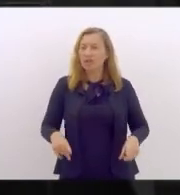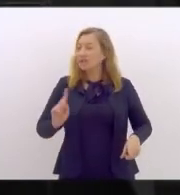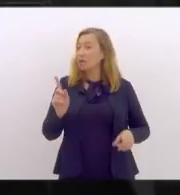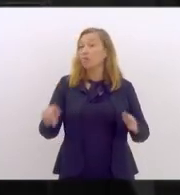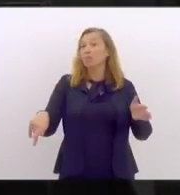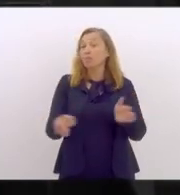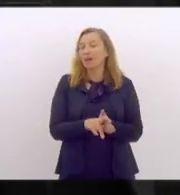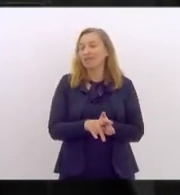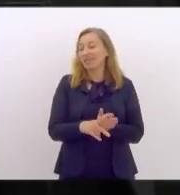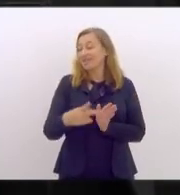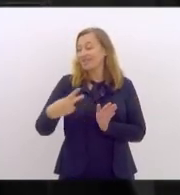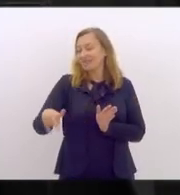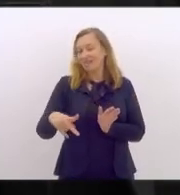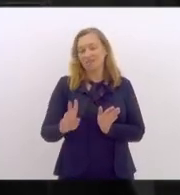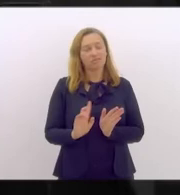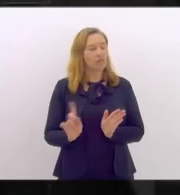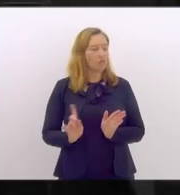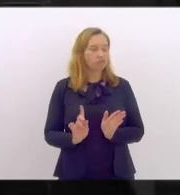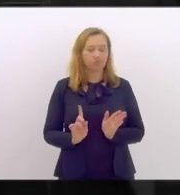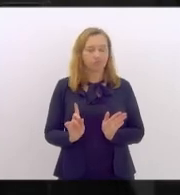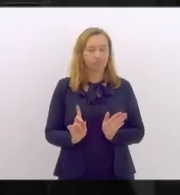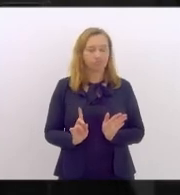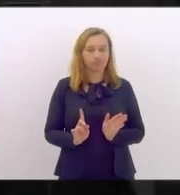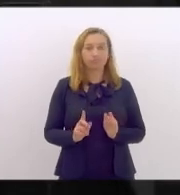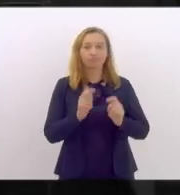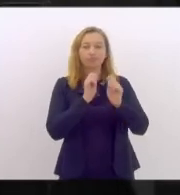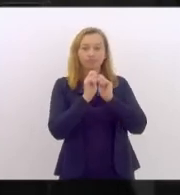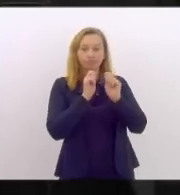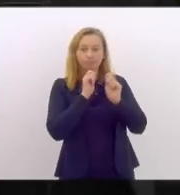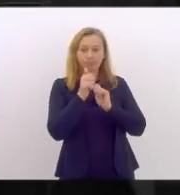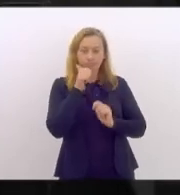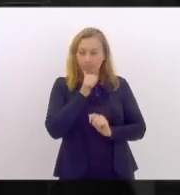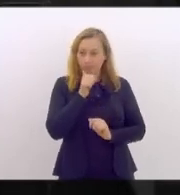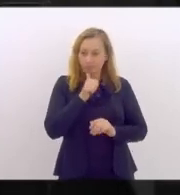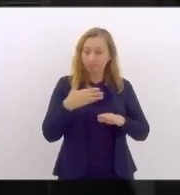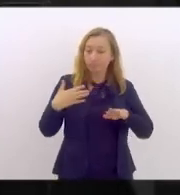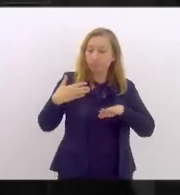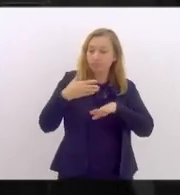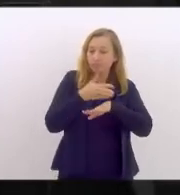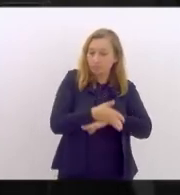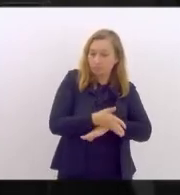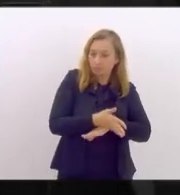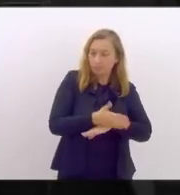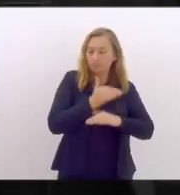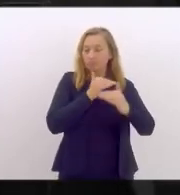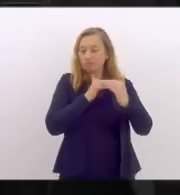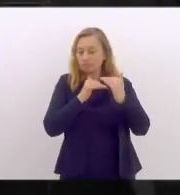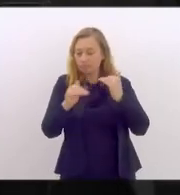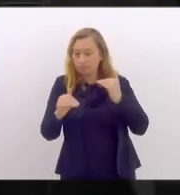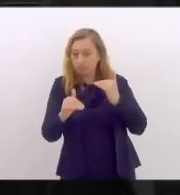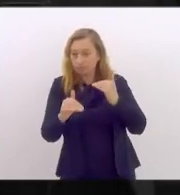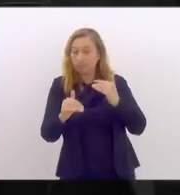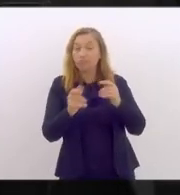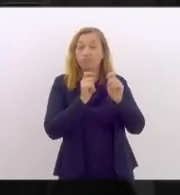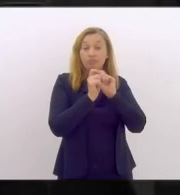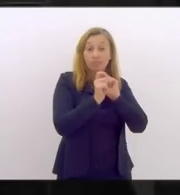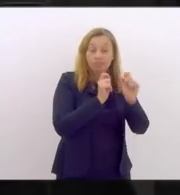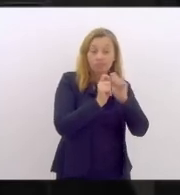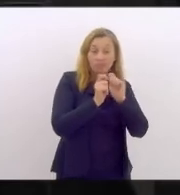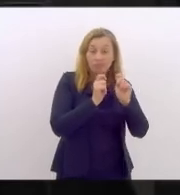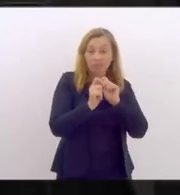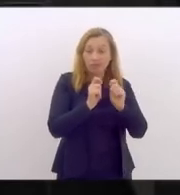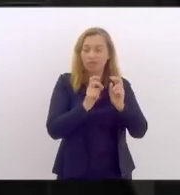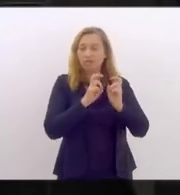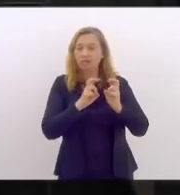espaços propriedade dela né a jornalista para entrar na sede da SuperVia entrevistar funcionário